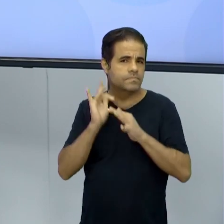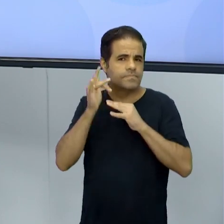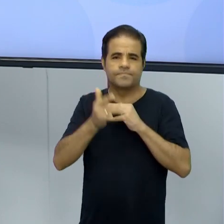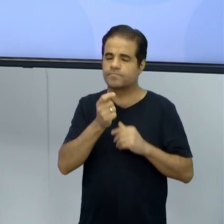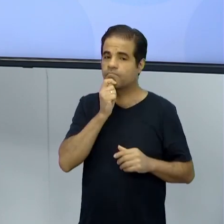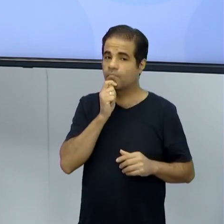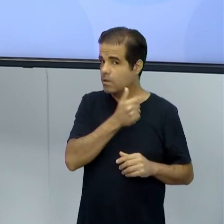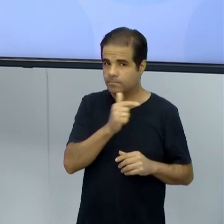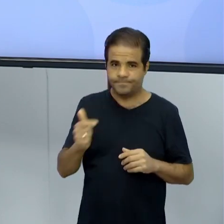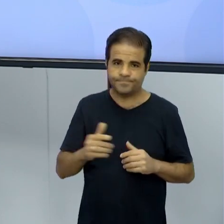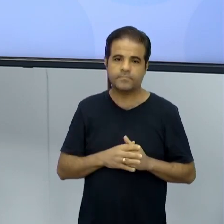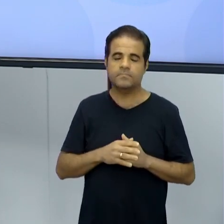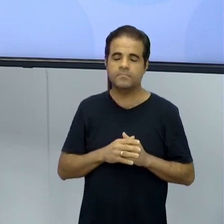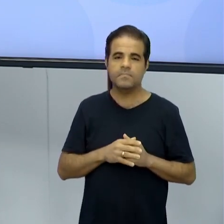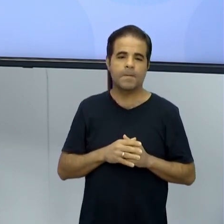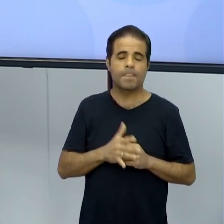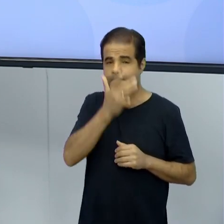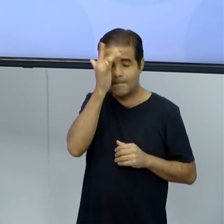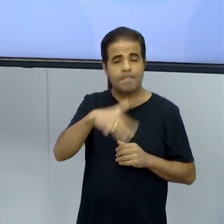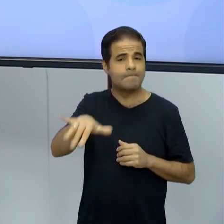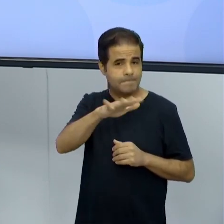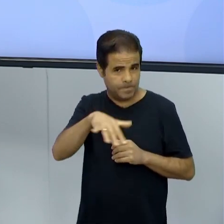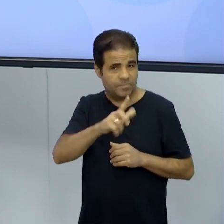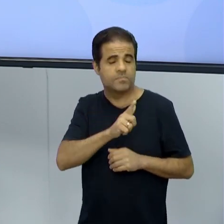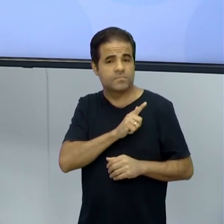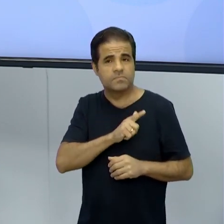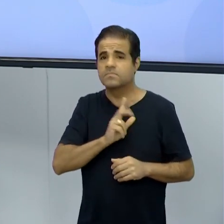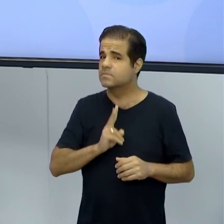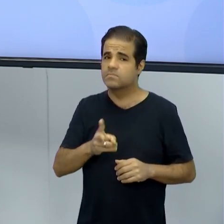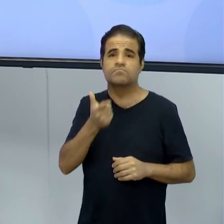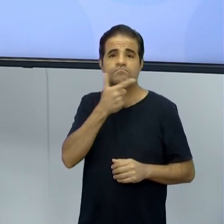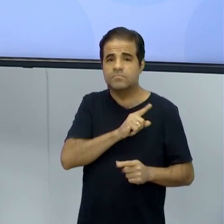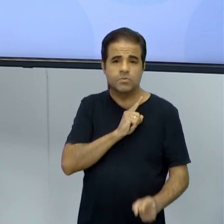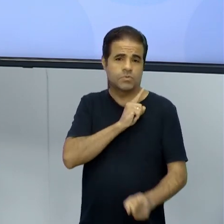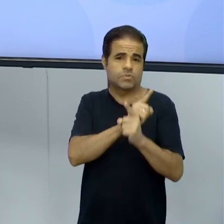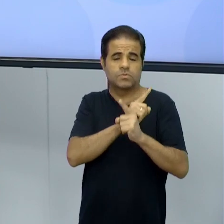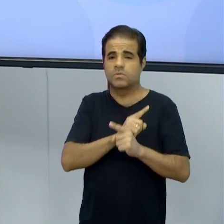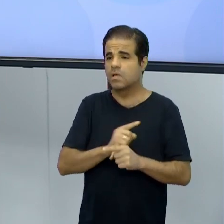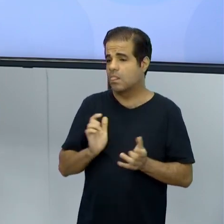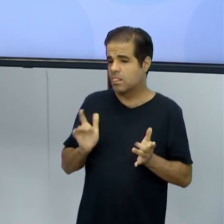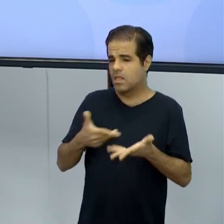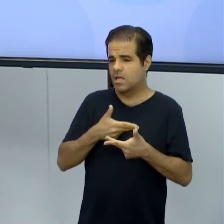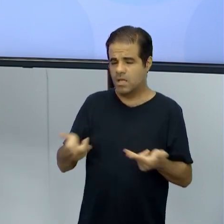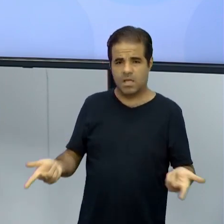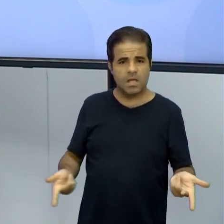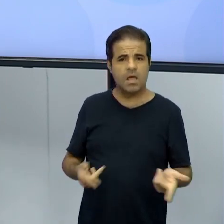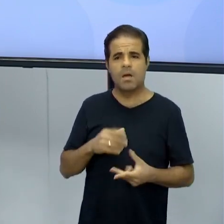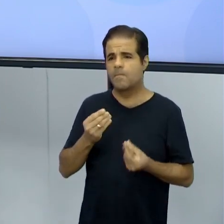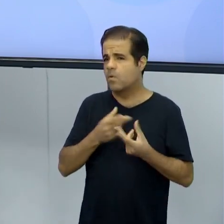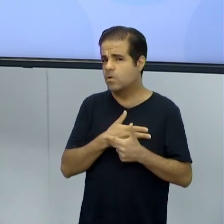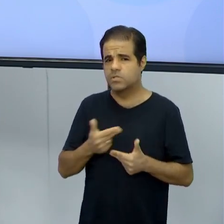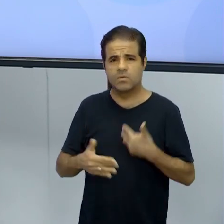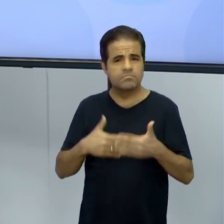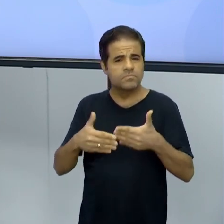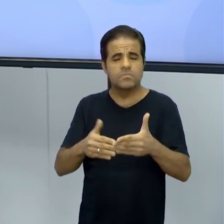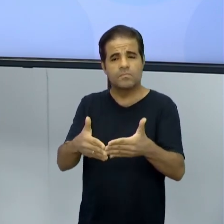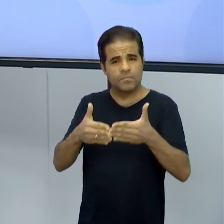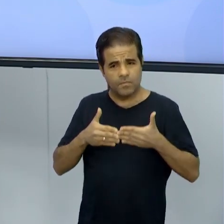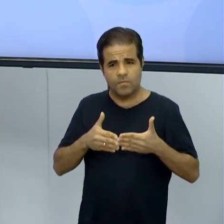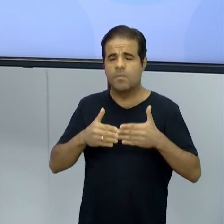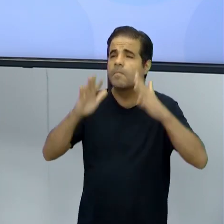sociais. Ou seja, as pessoas elas sempre conseguem descobrir porque você deixa um rastro, tem lá o IP, tem um monte de coisa. Então, por